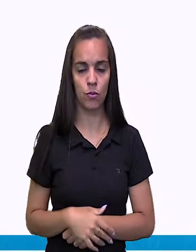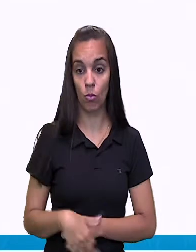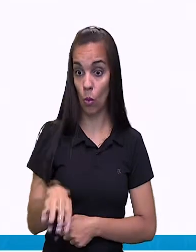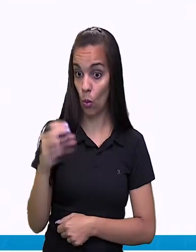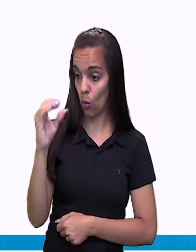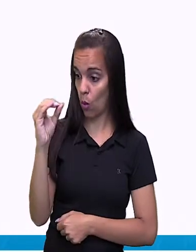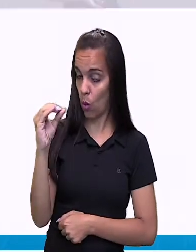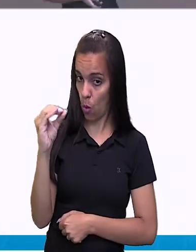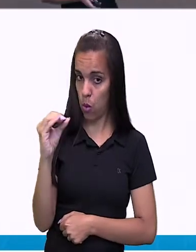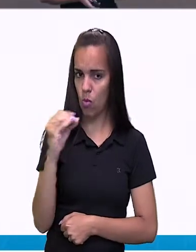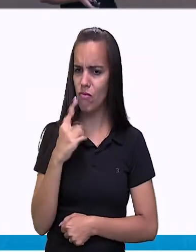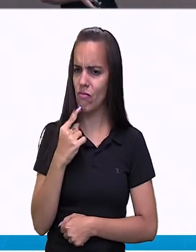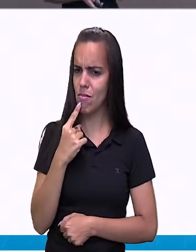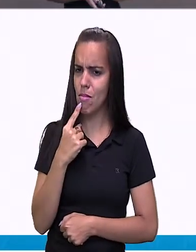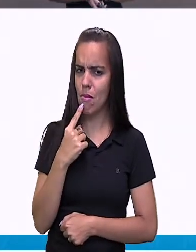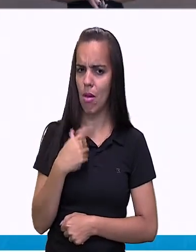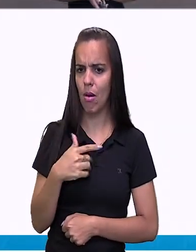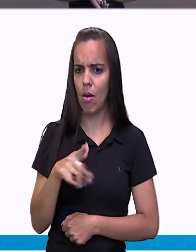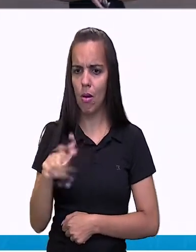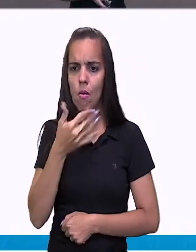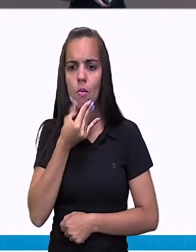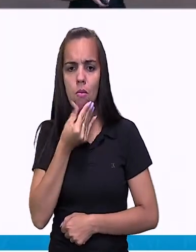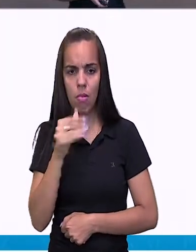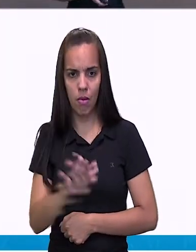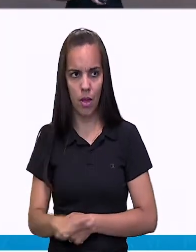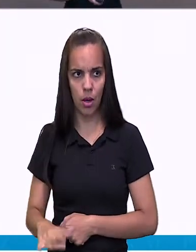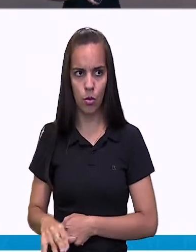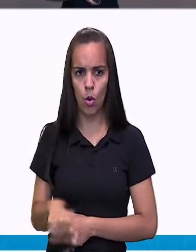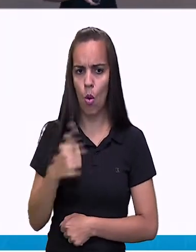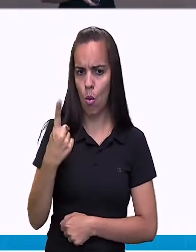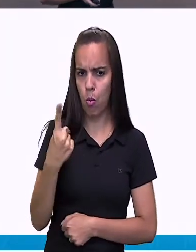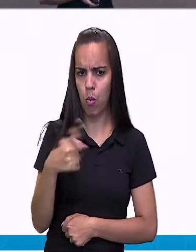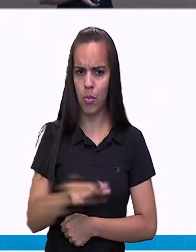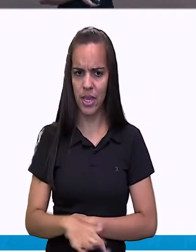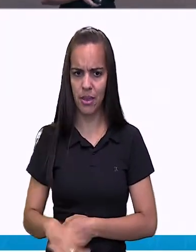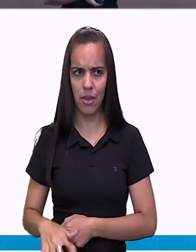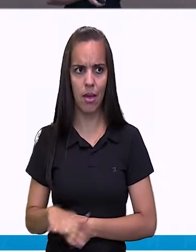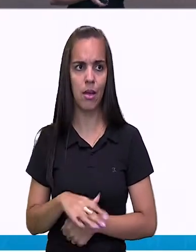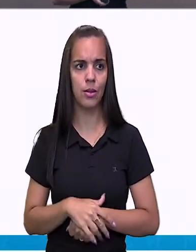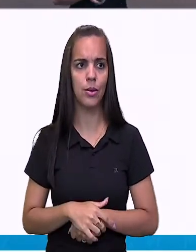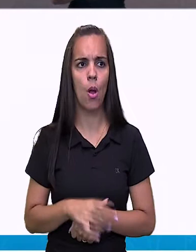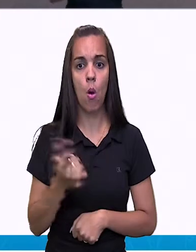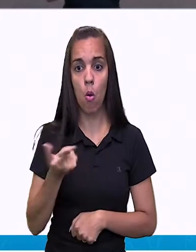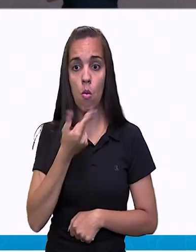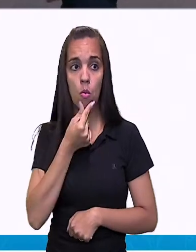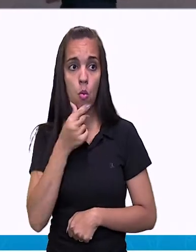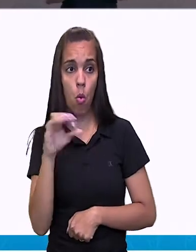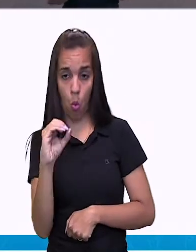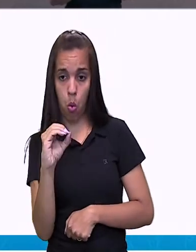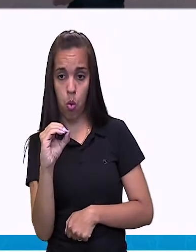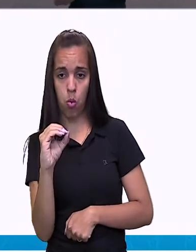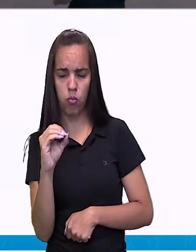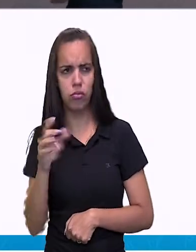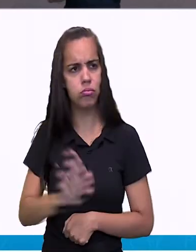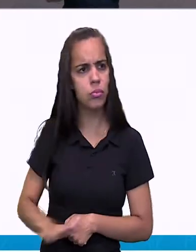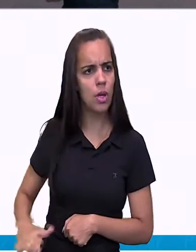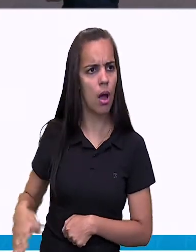garoto, a bola. O garoto, portanto, é um